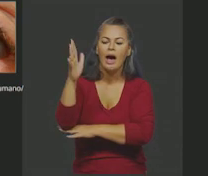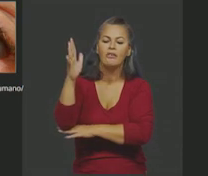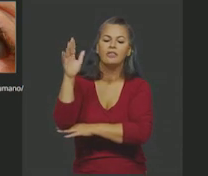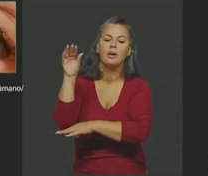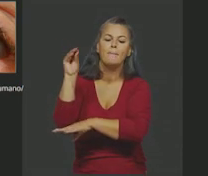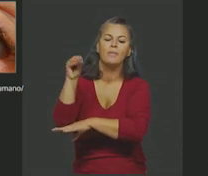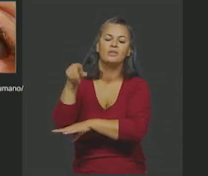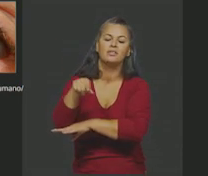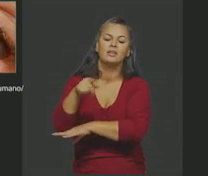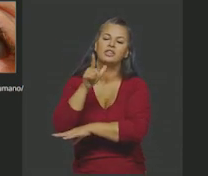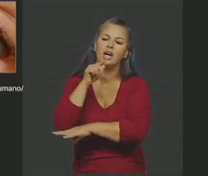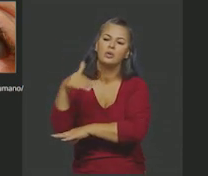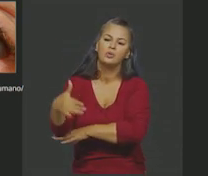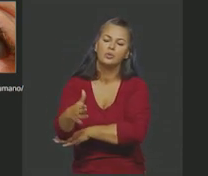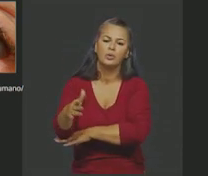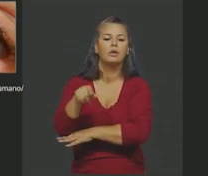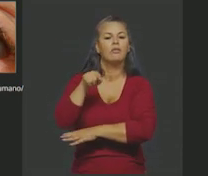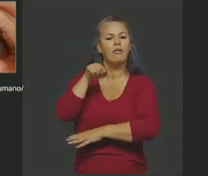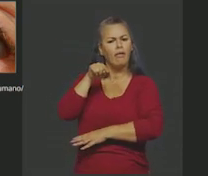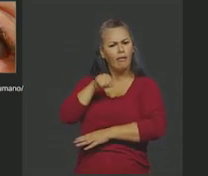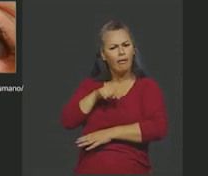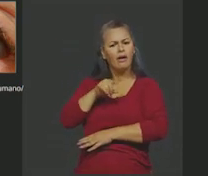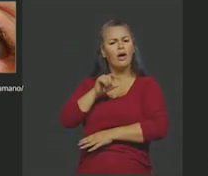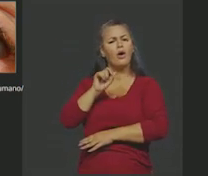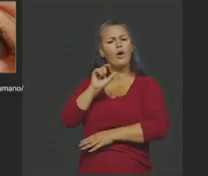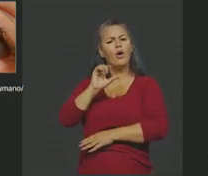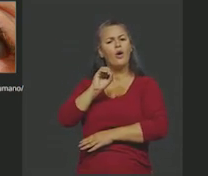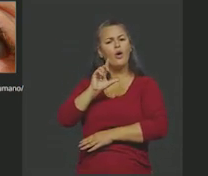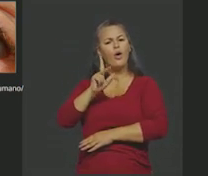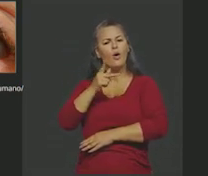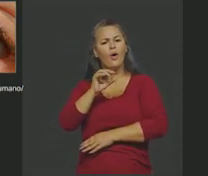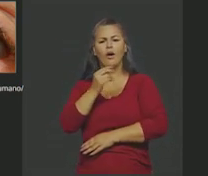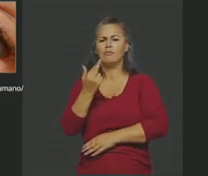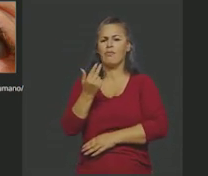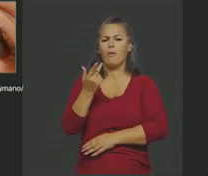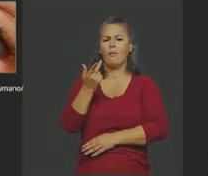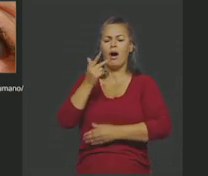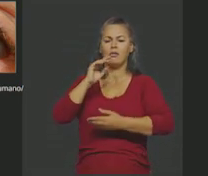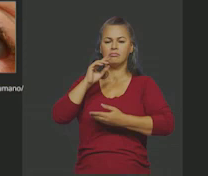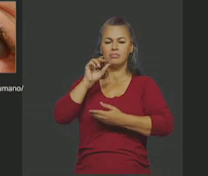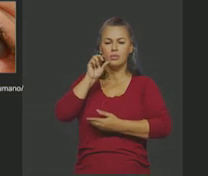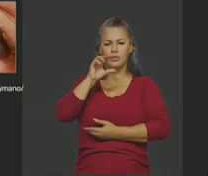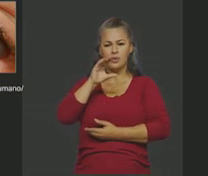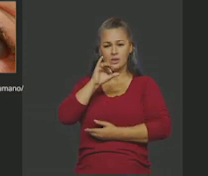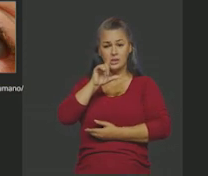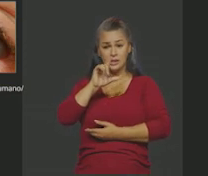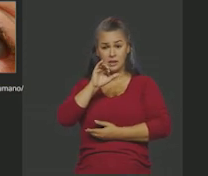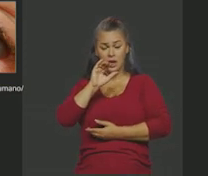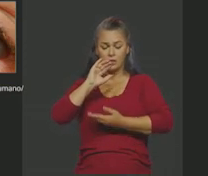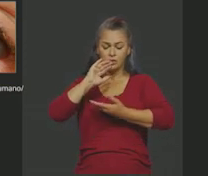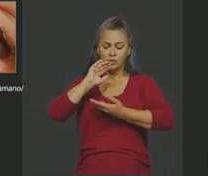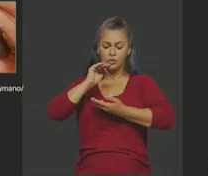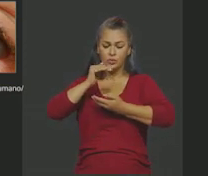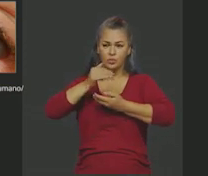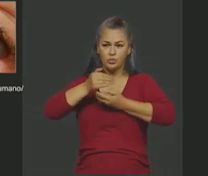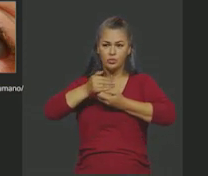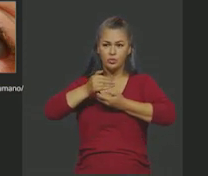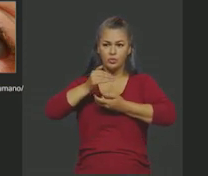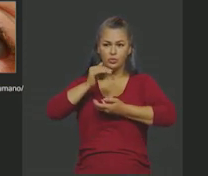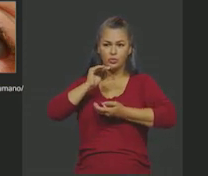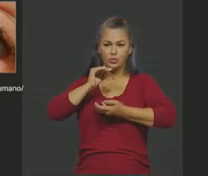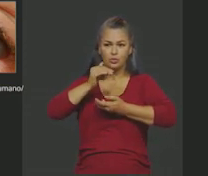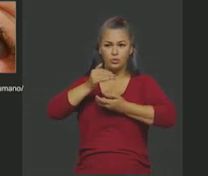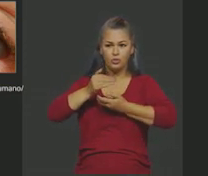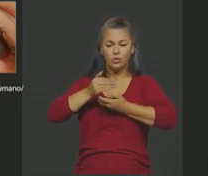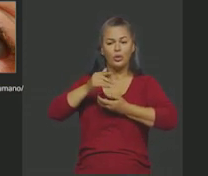aqui a esclera, que é o branco do olho, tá? Nós temos a pupila, que é